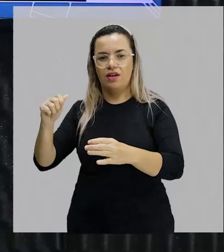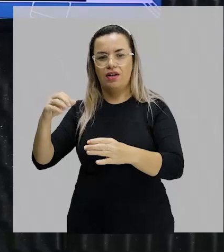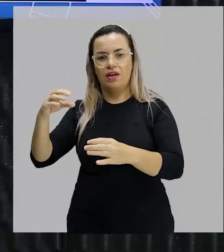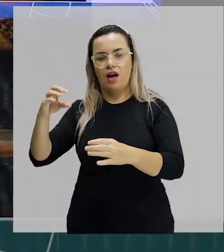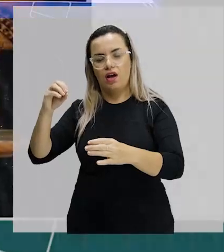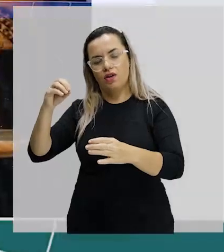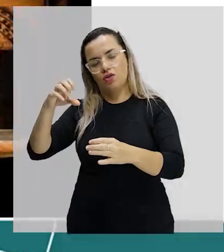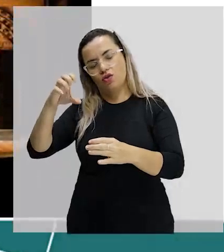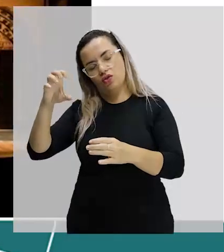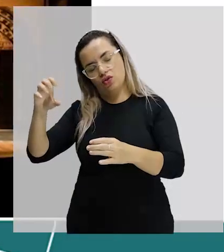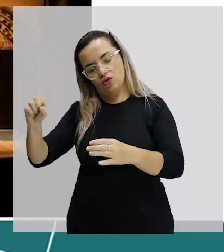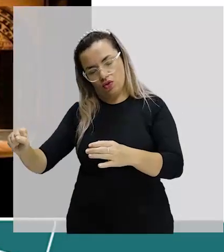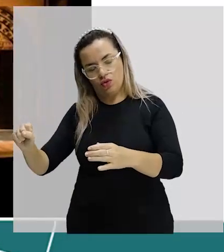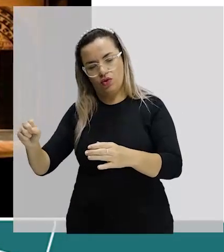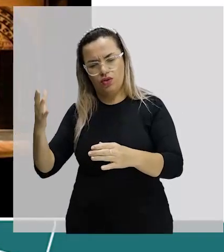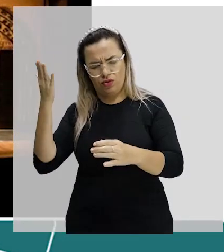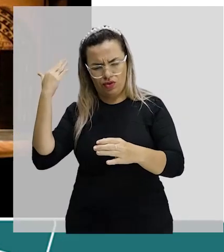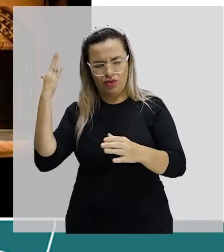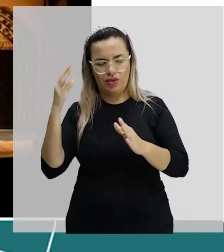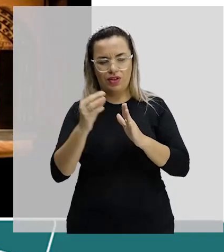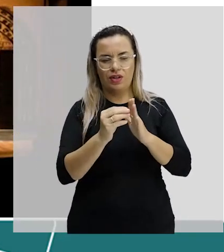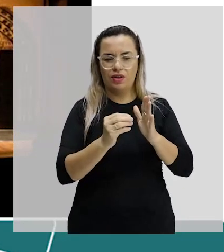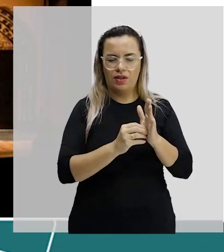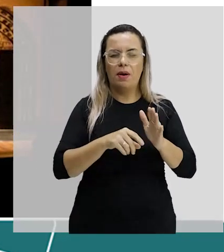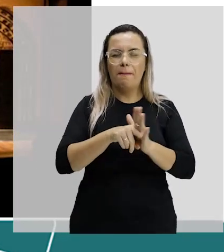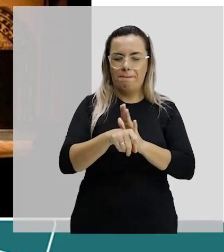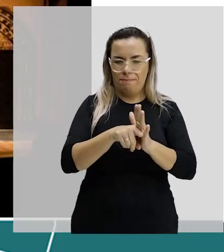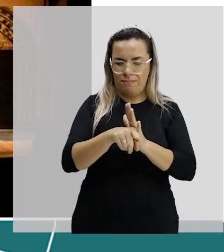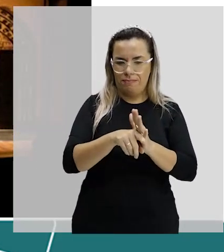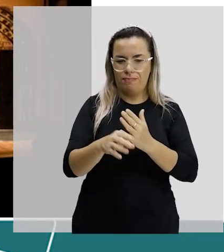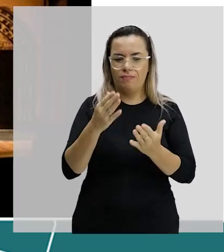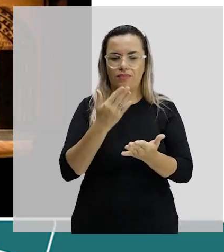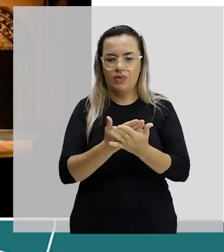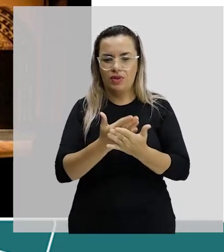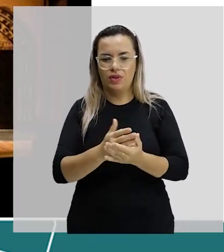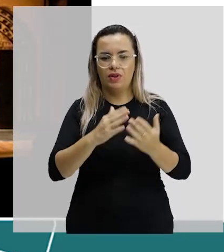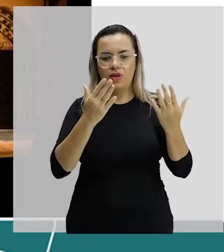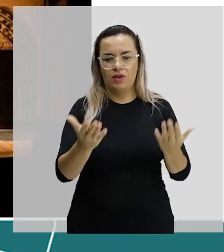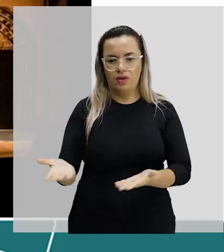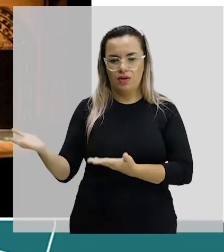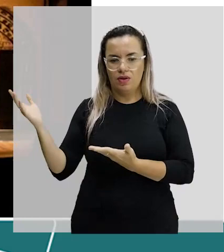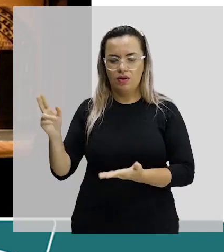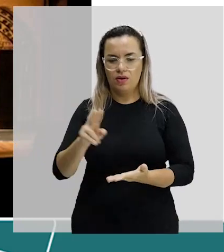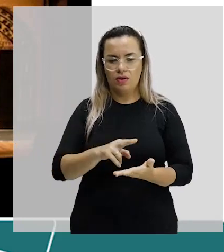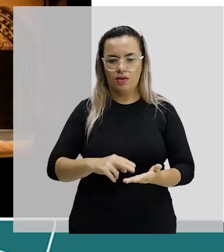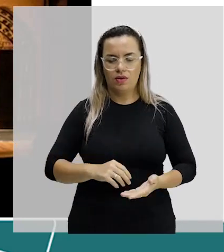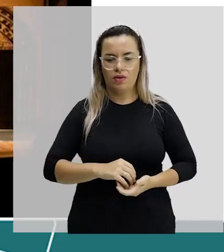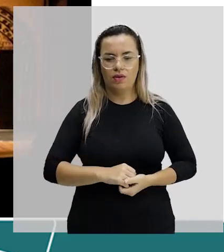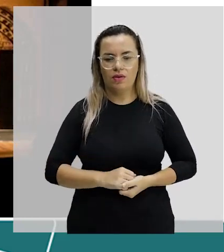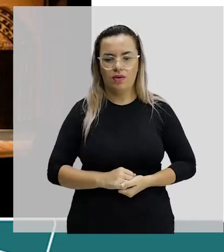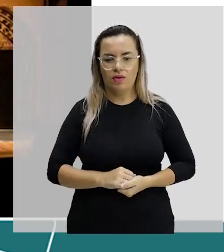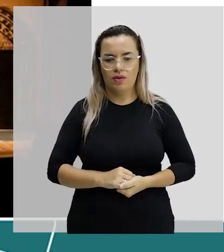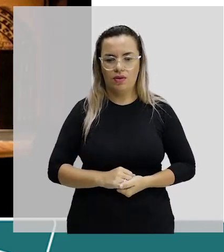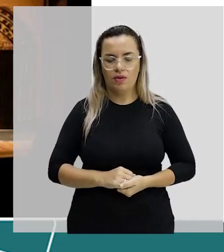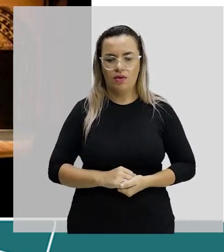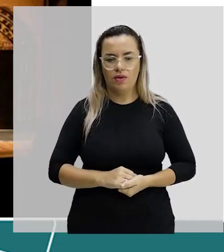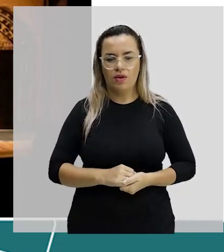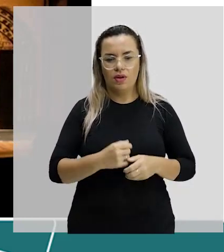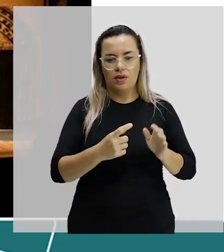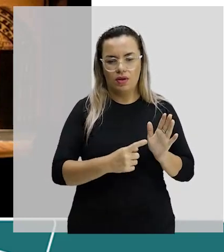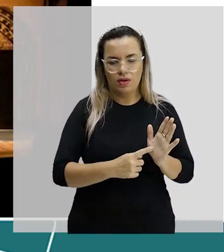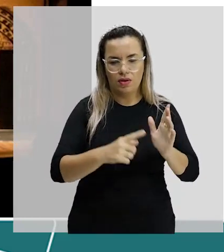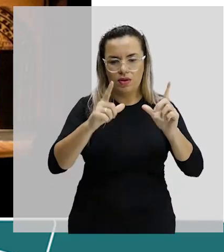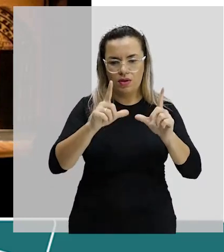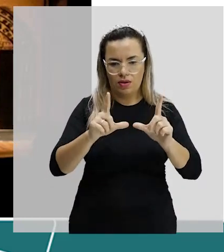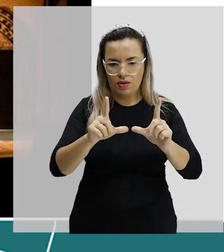Cenário arquitetônico, eu comentei com a equipe de produção que eu tive o maior prazer, eu tenho muito orgulho desse cenário. né? Nós produzimos o espetáculo, mas o cenário é uma das coisas que